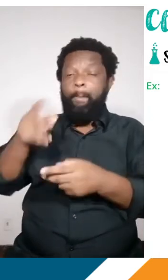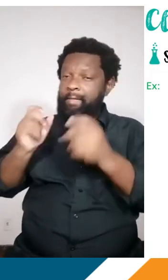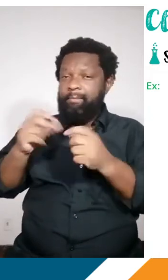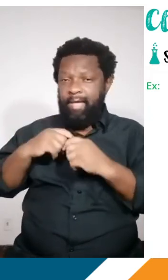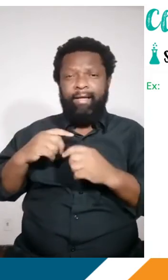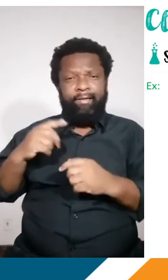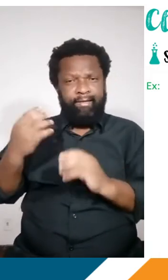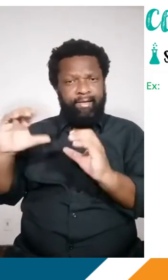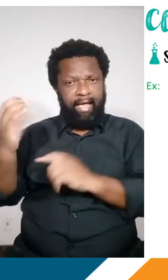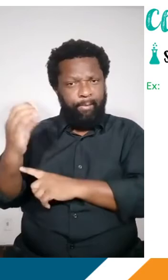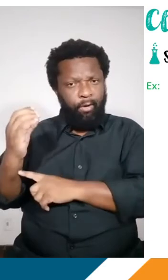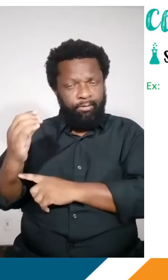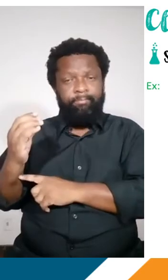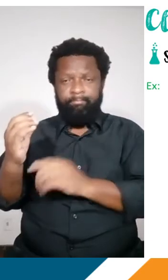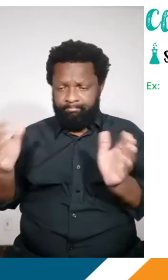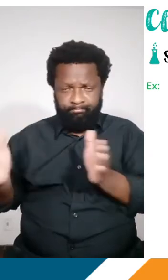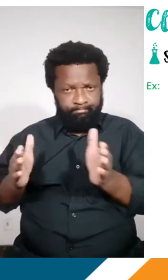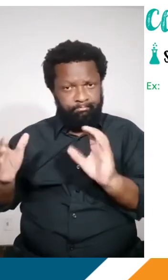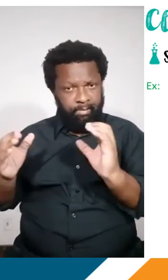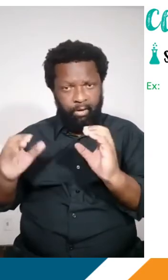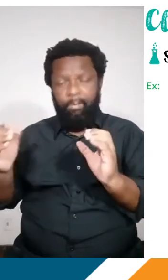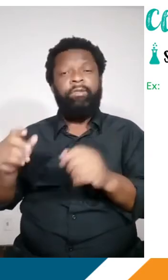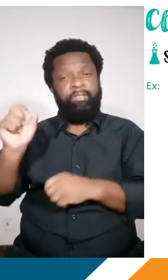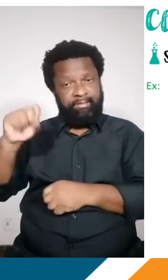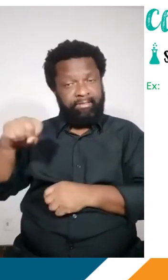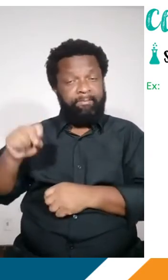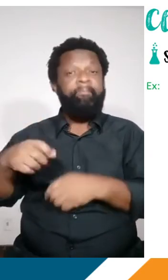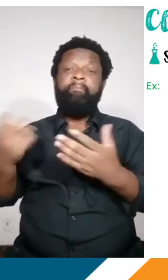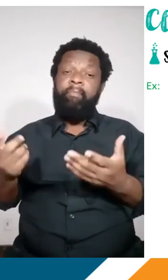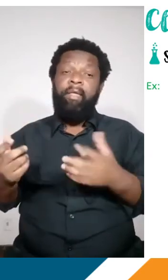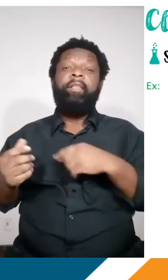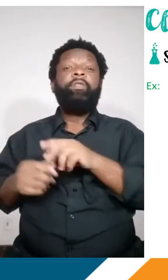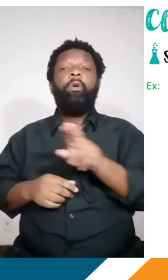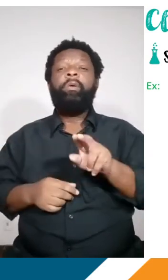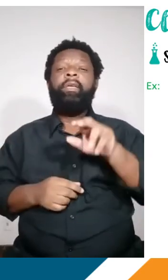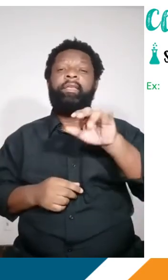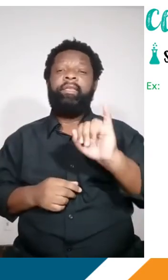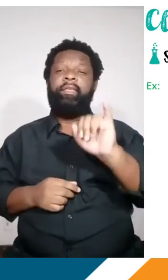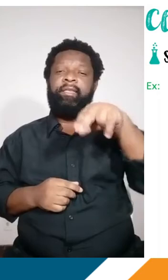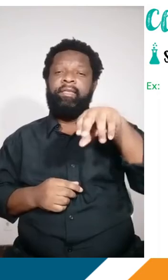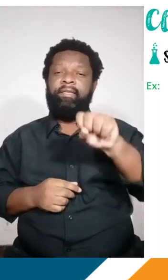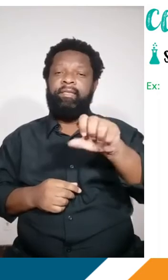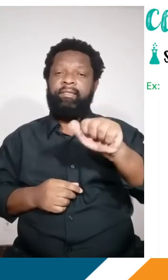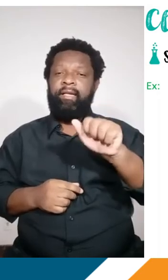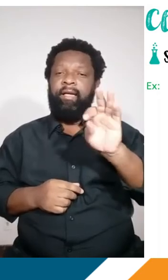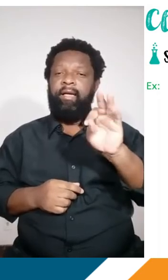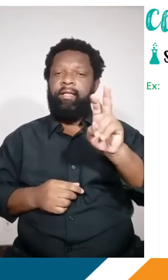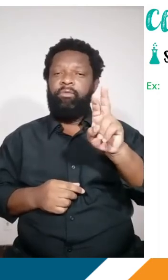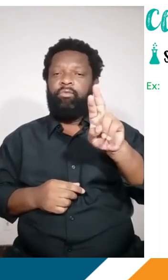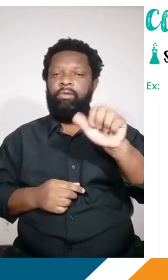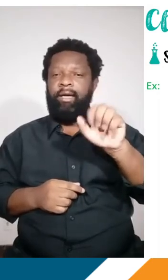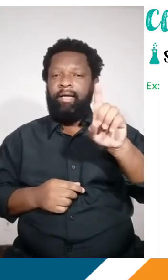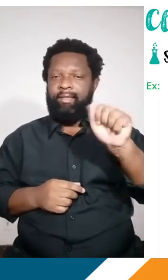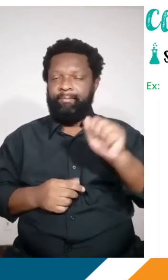e tá sim. Se está, essa cadeia é classificada como insaturada. Para ver se isso ficou claro,